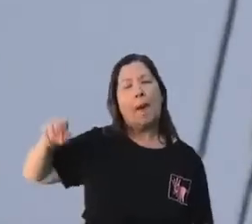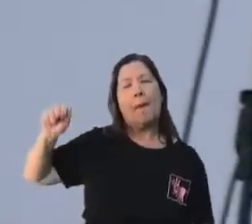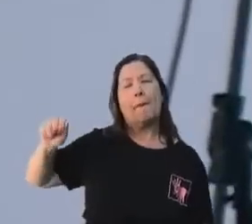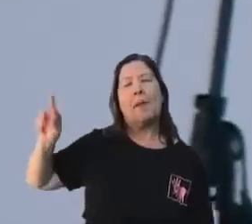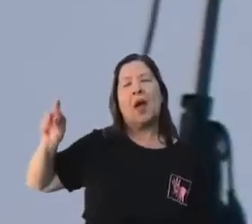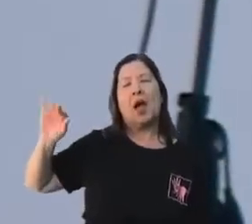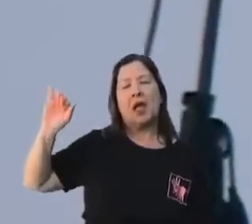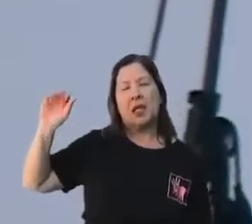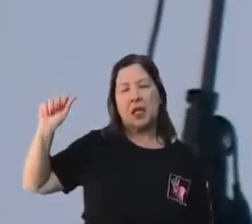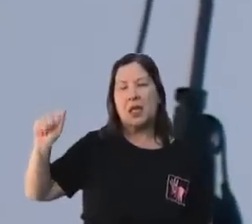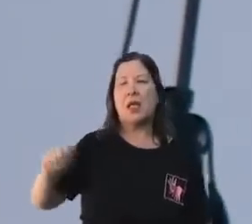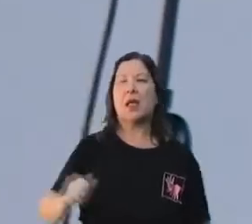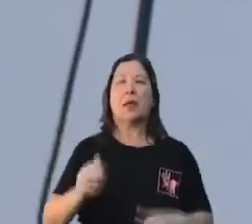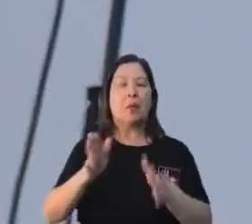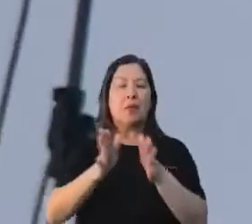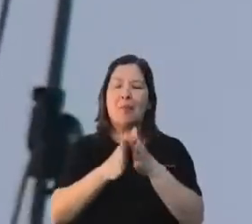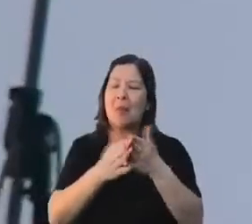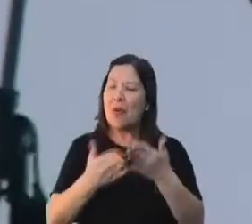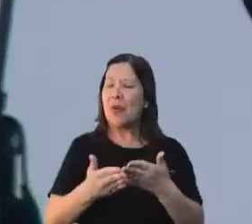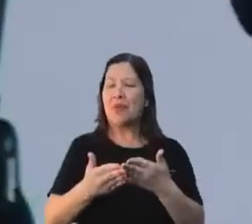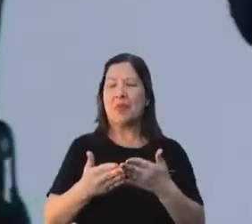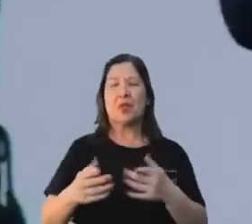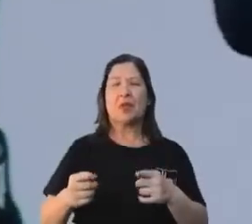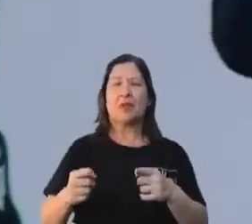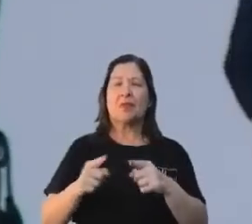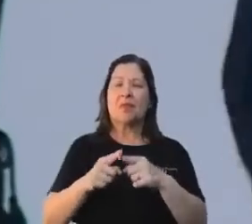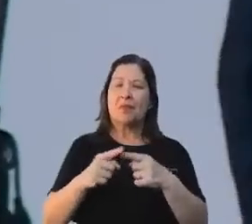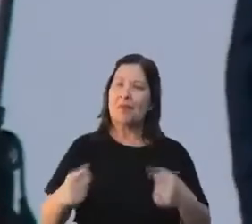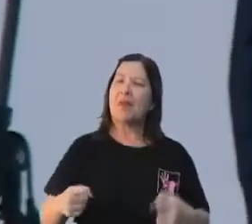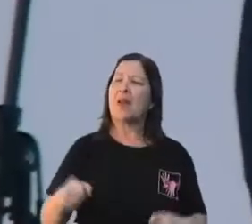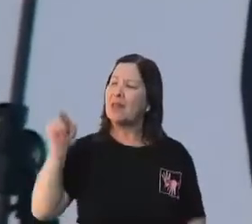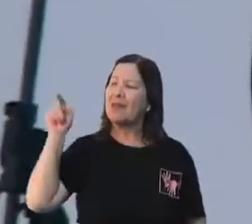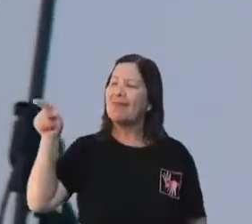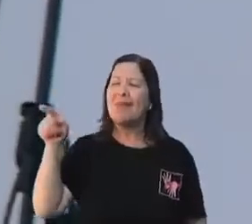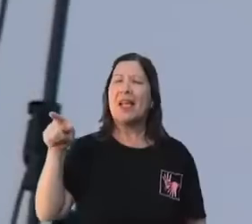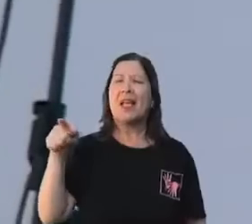Os pobres sempre os tendes convosco, mas a mim nem sempre me tendes.